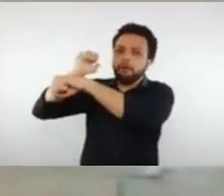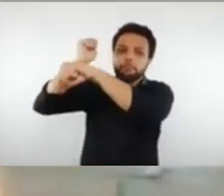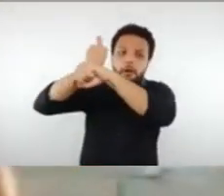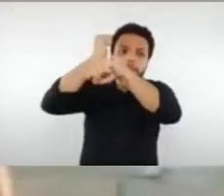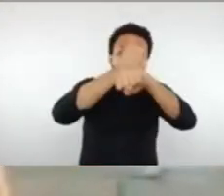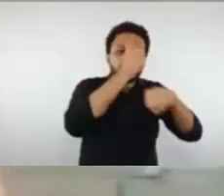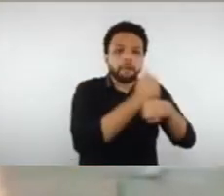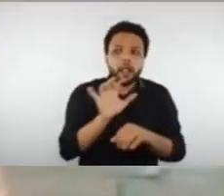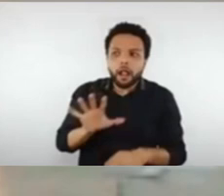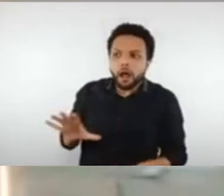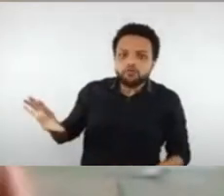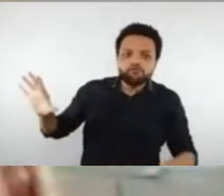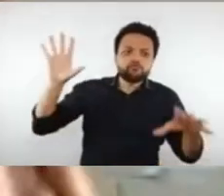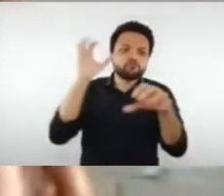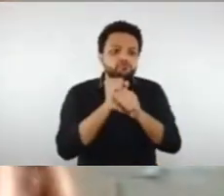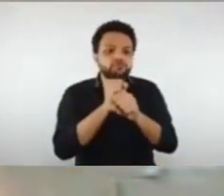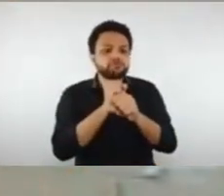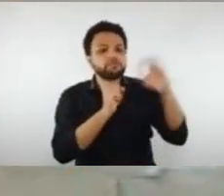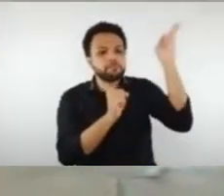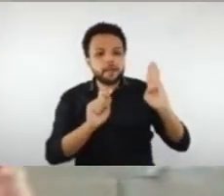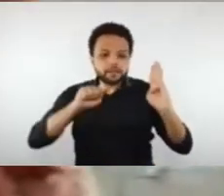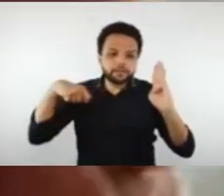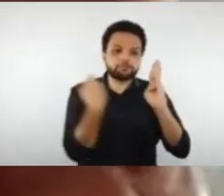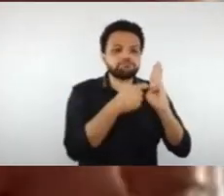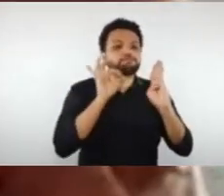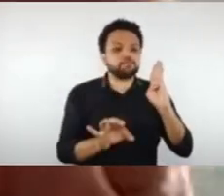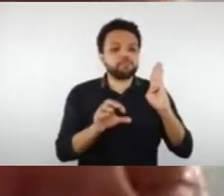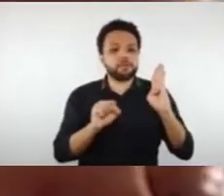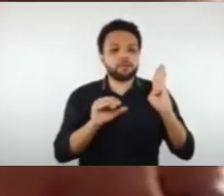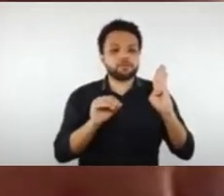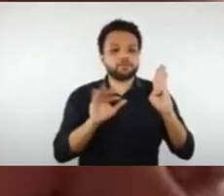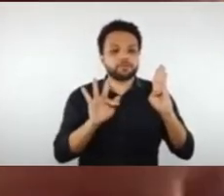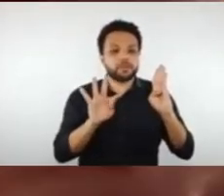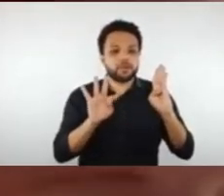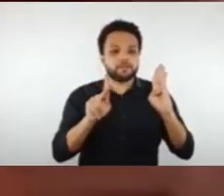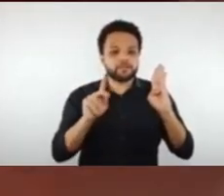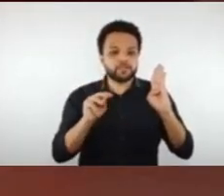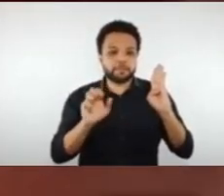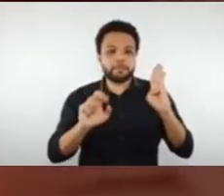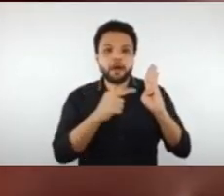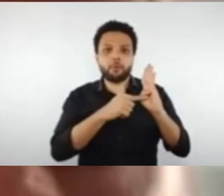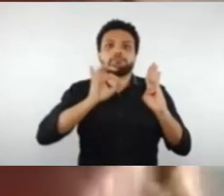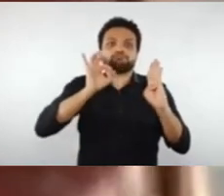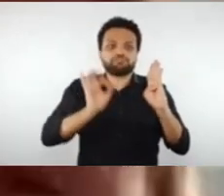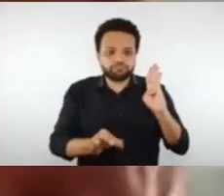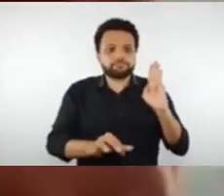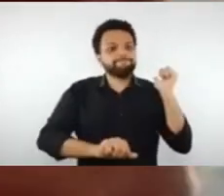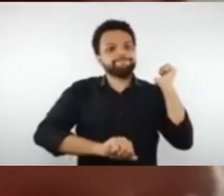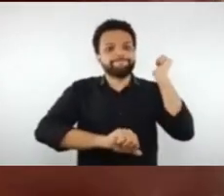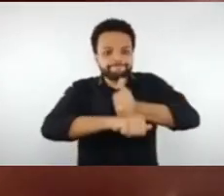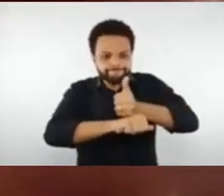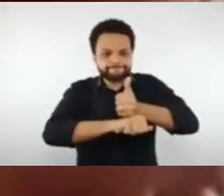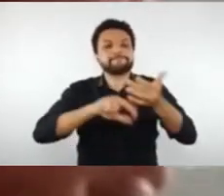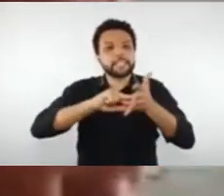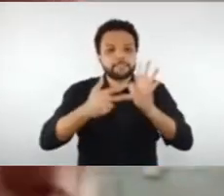Tudo isso conta para um país ganhar pontos nesses rankings que ainda tem alguma influência. E também, se